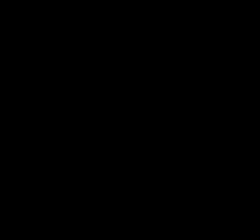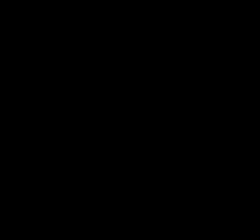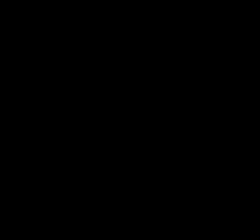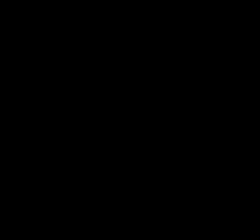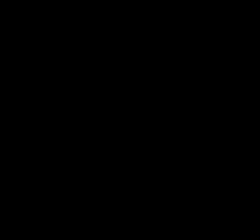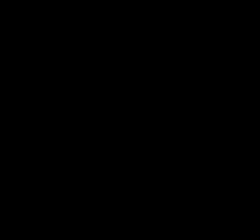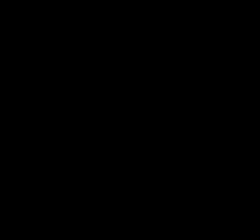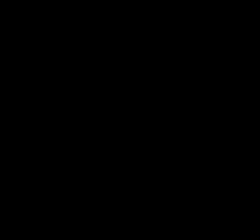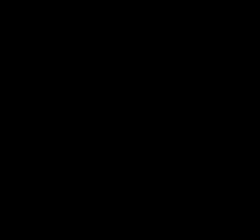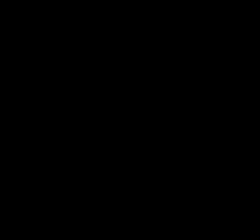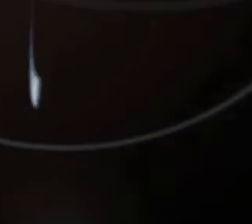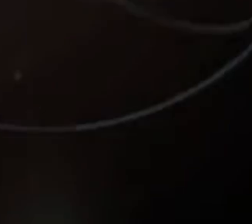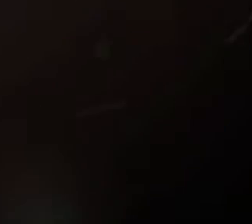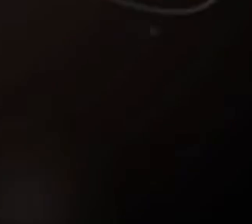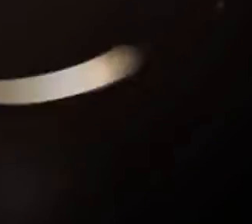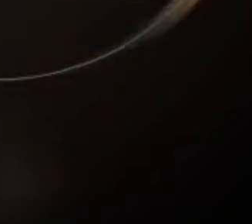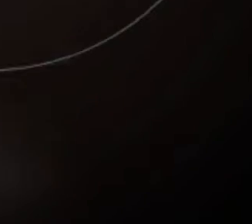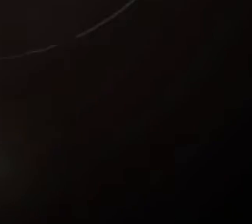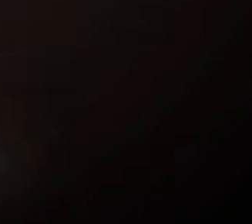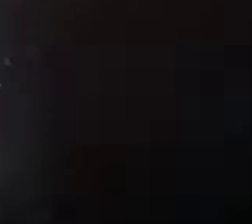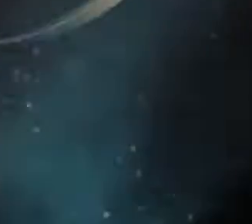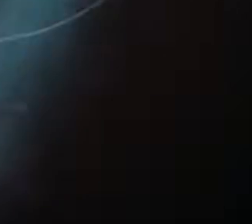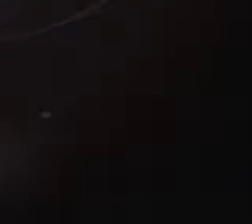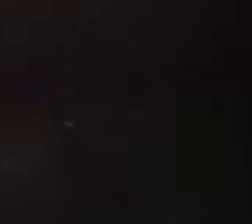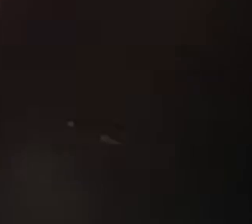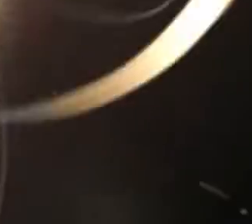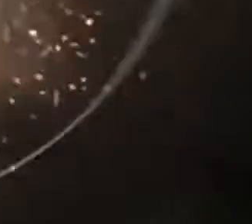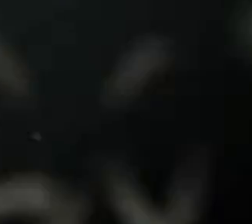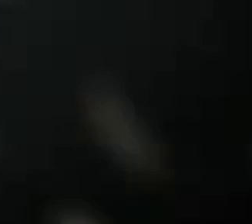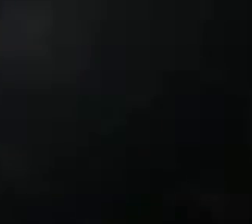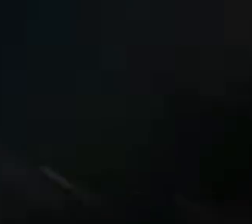E aí E aí